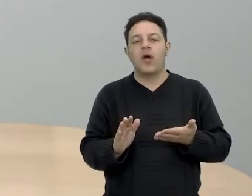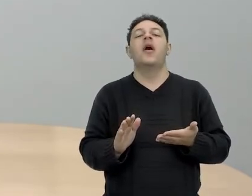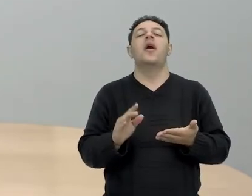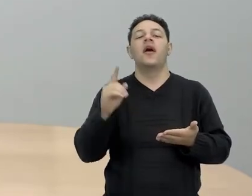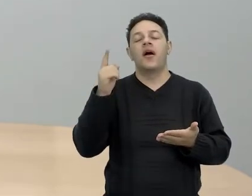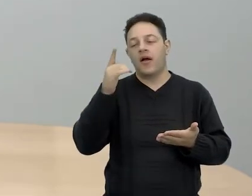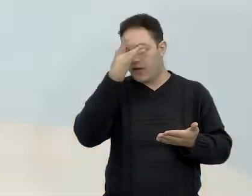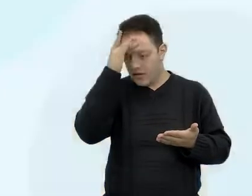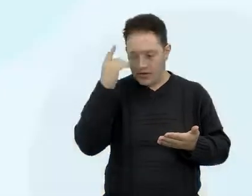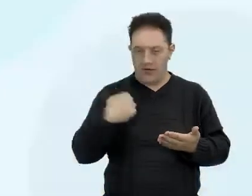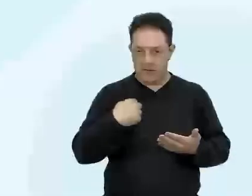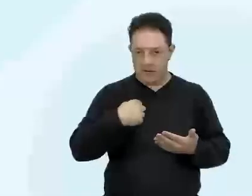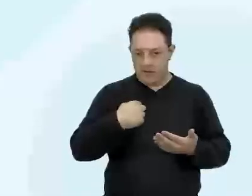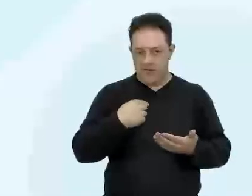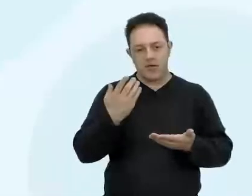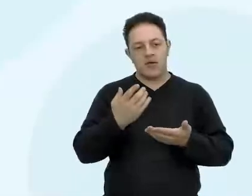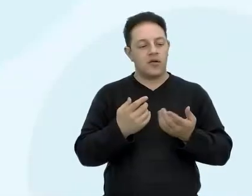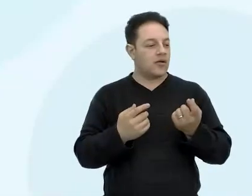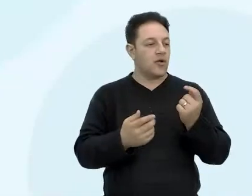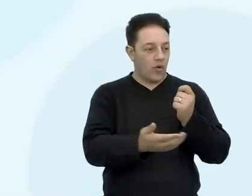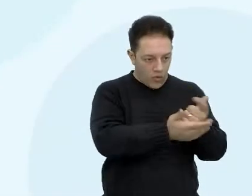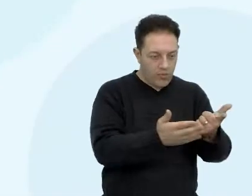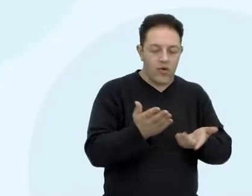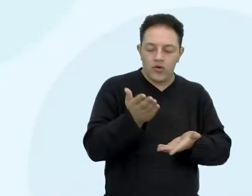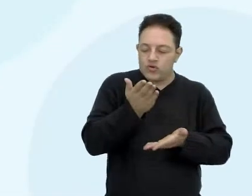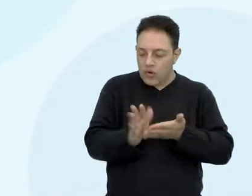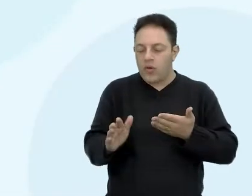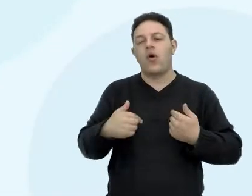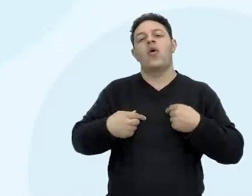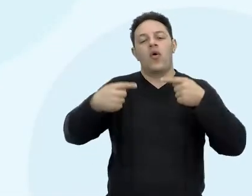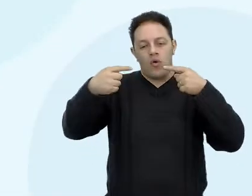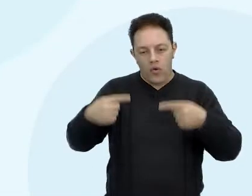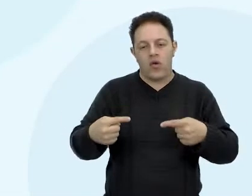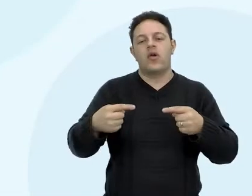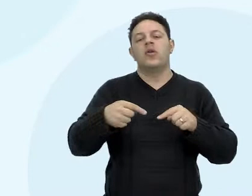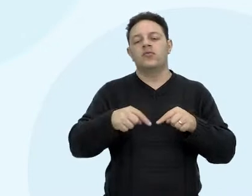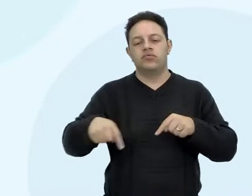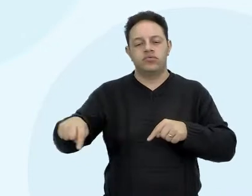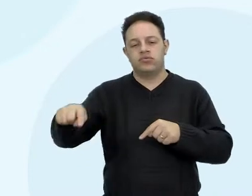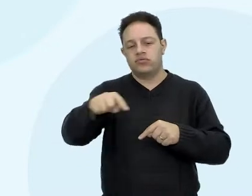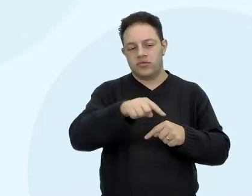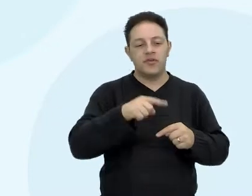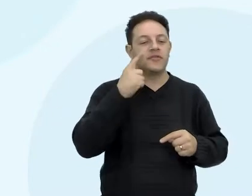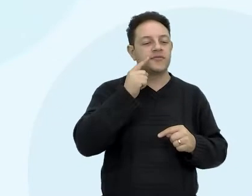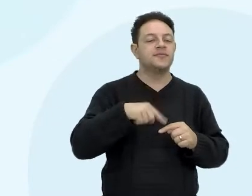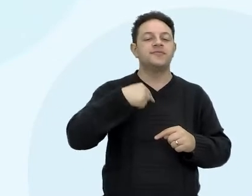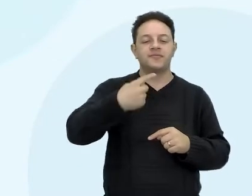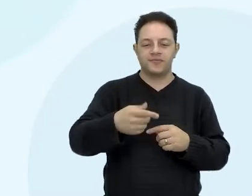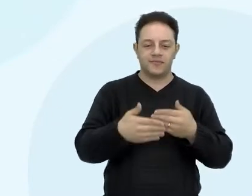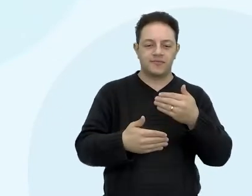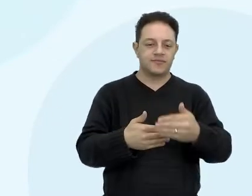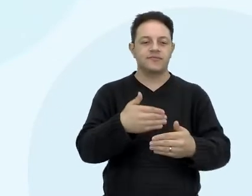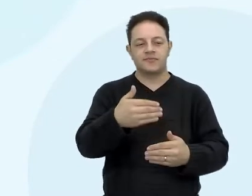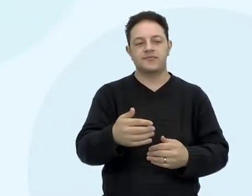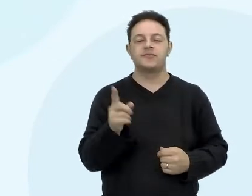aí a pessoa ia jogar, ia passar a trilha. Vamos para as próximas etapas.